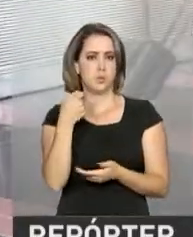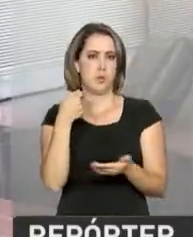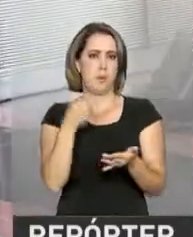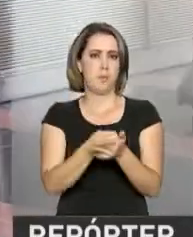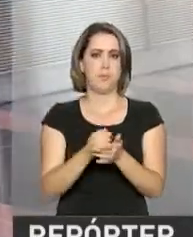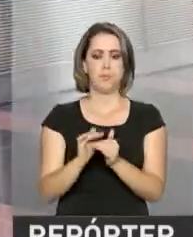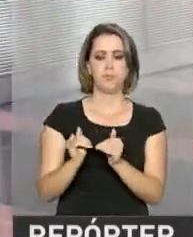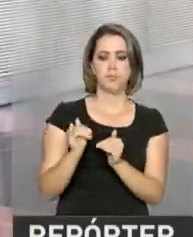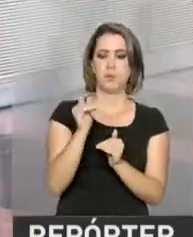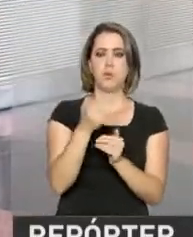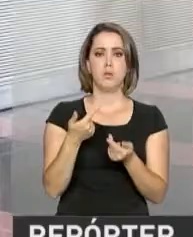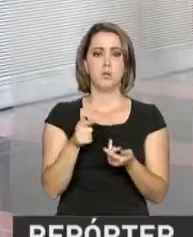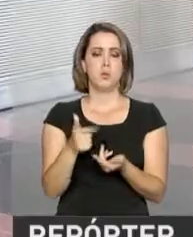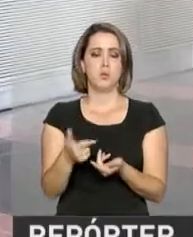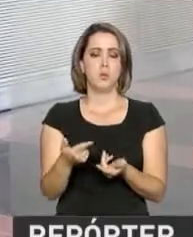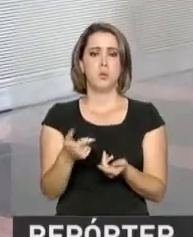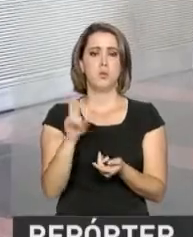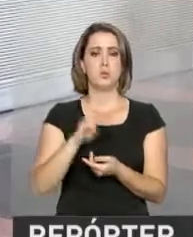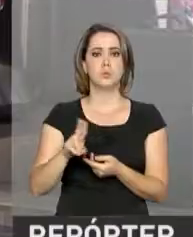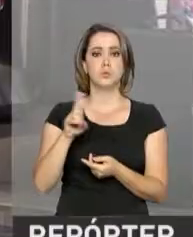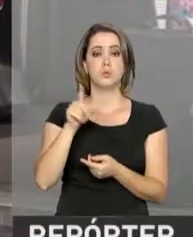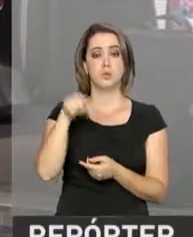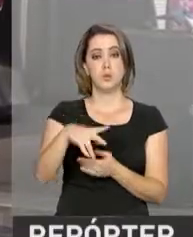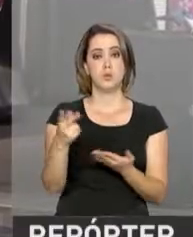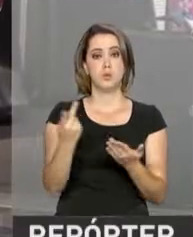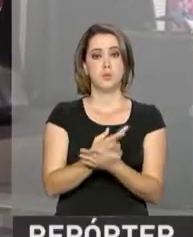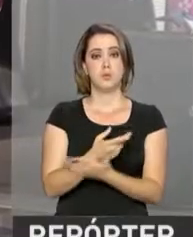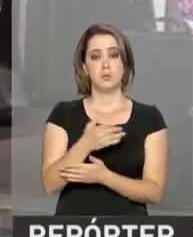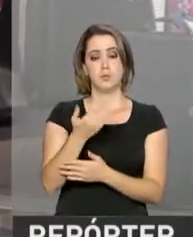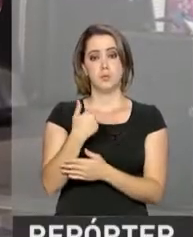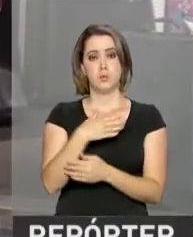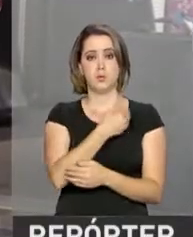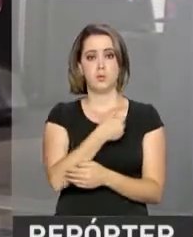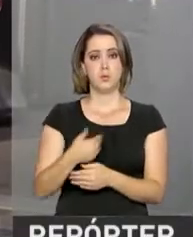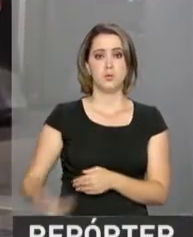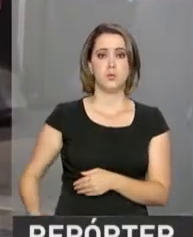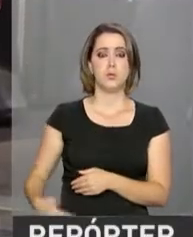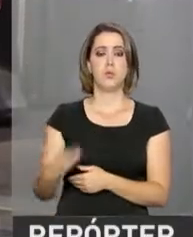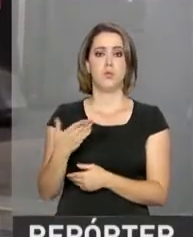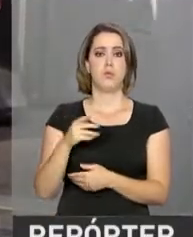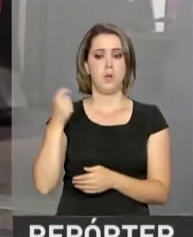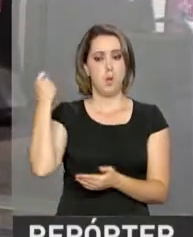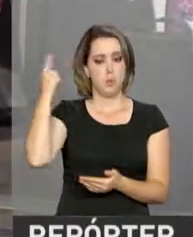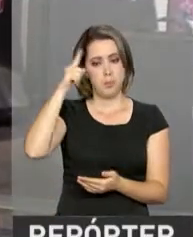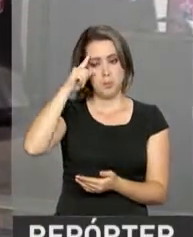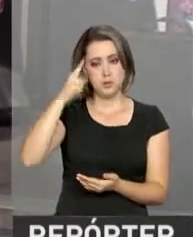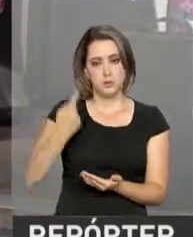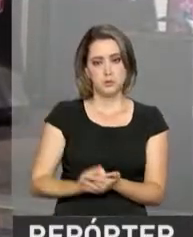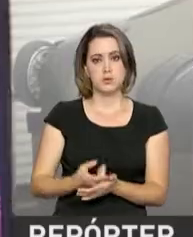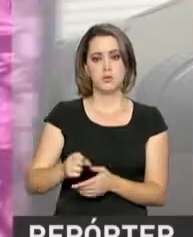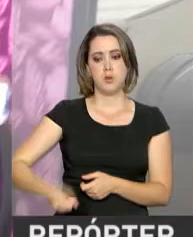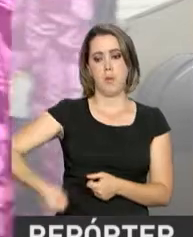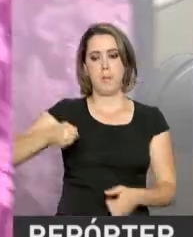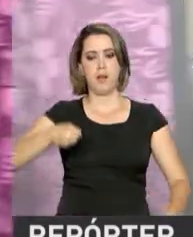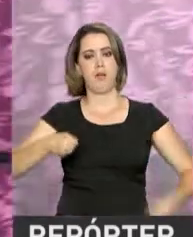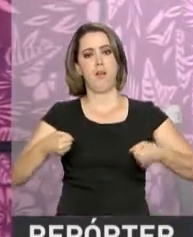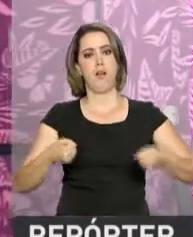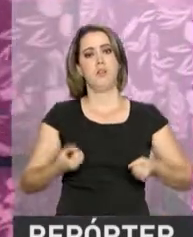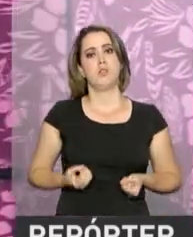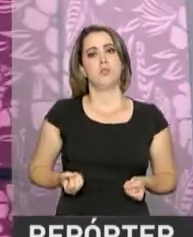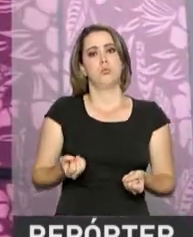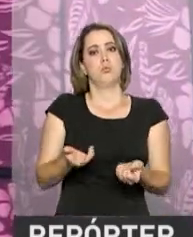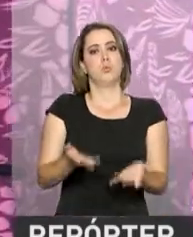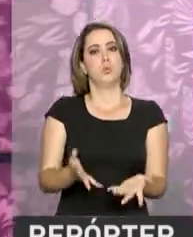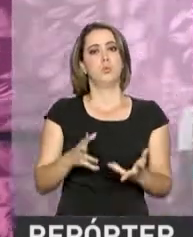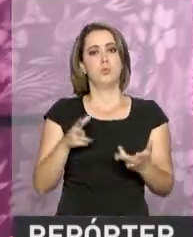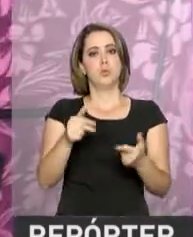mais pelo que não estão usando, que é o que acontecia quando o governo obrigava as companhias aéreas a prestarem serviços como bagagem despachada